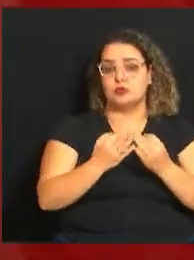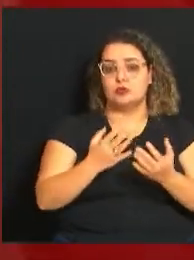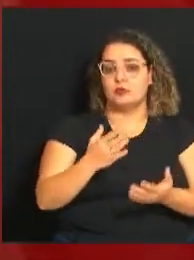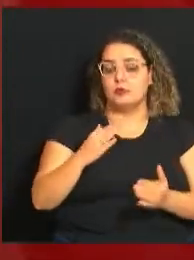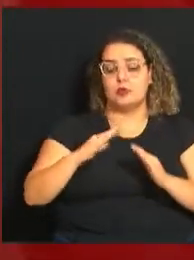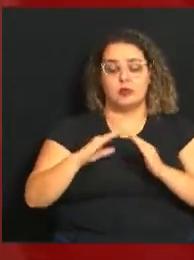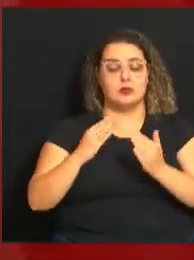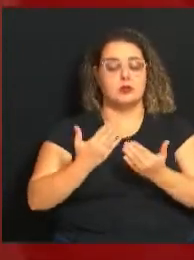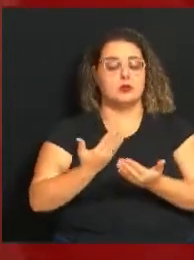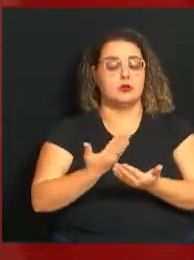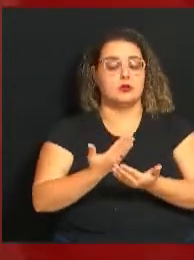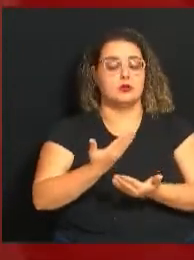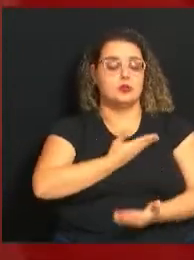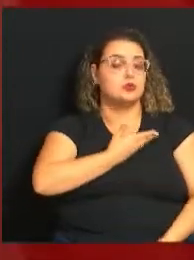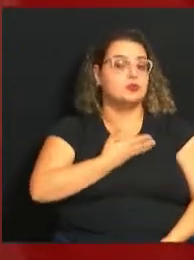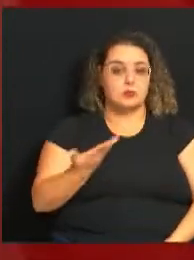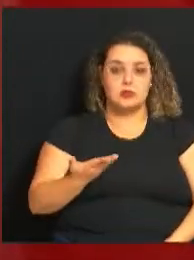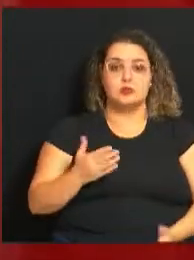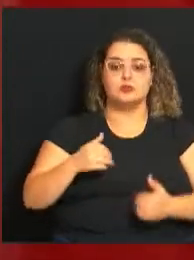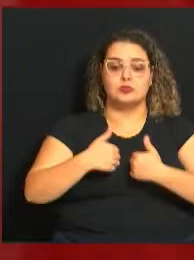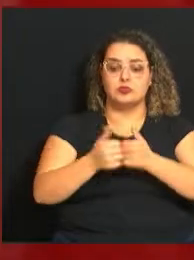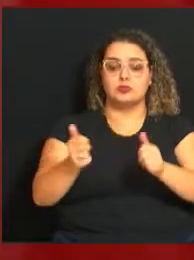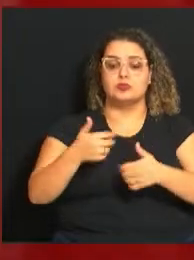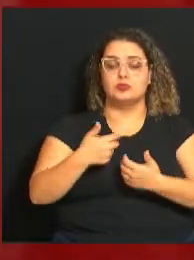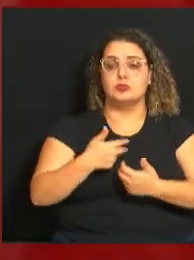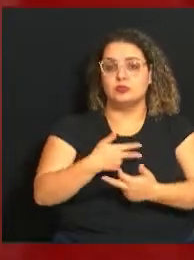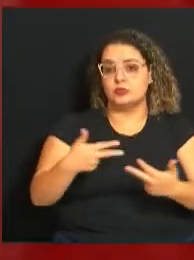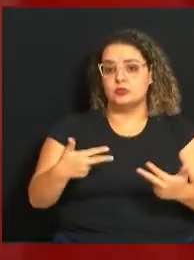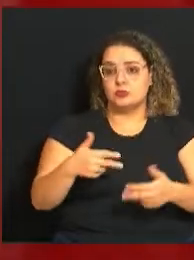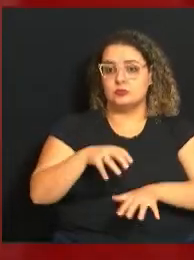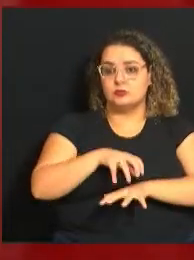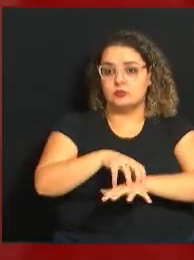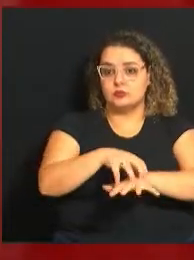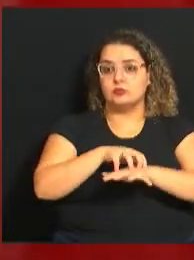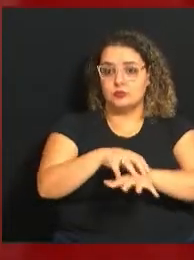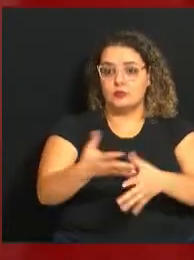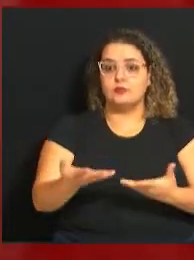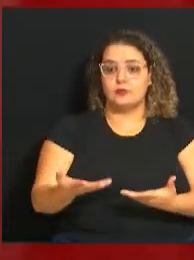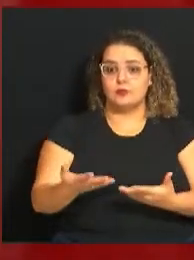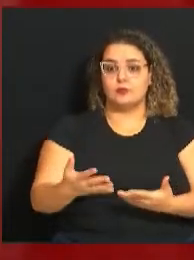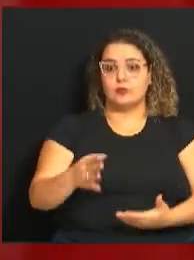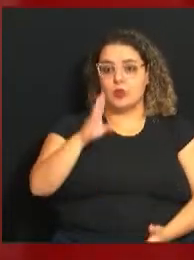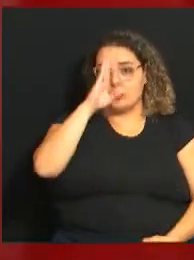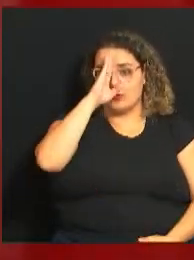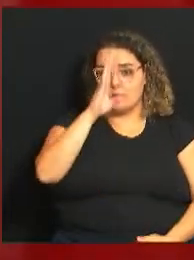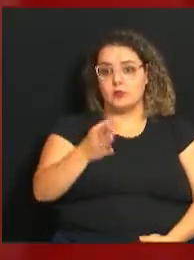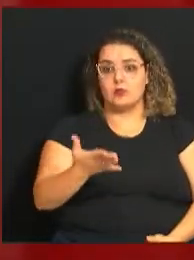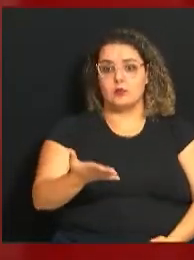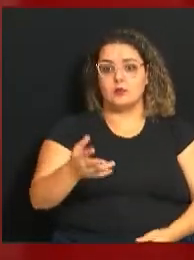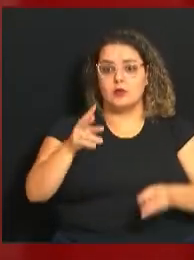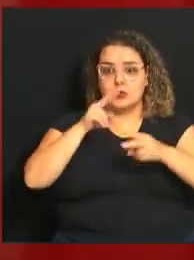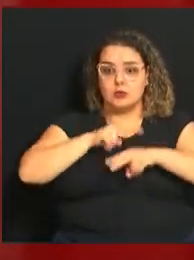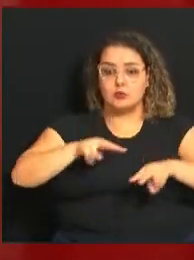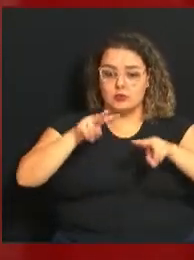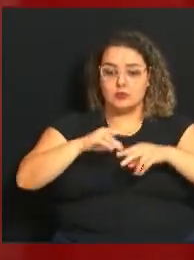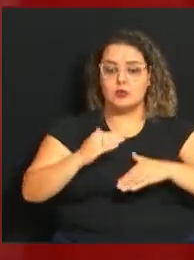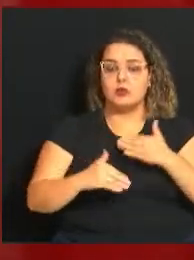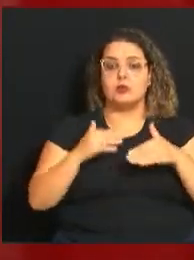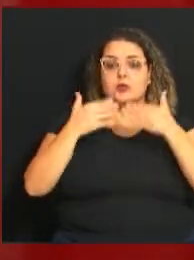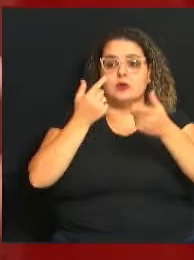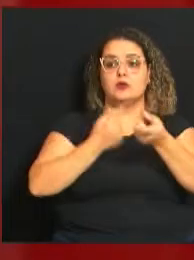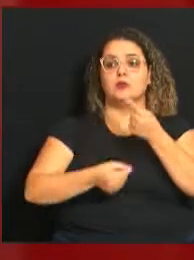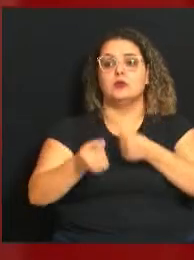Então é uma das principais ferramentas, né, na minha visão, de desenvolvimento econômico,